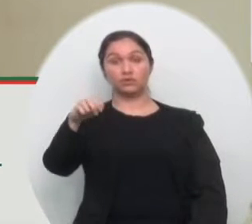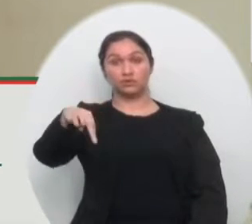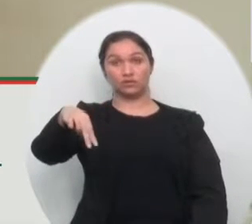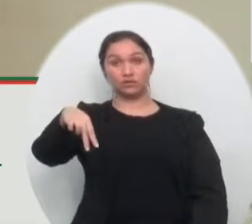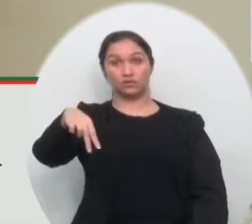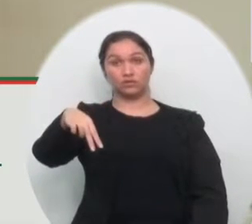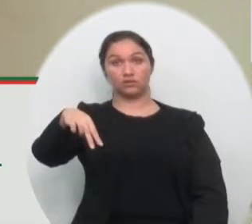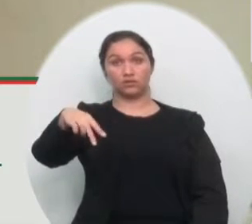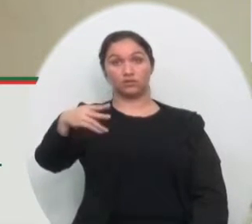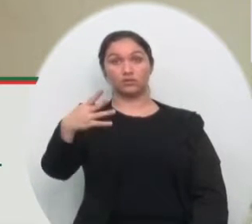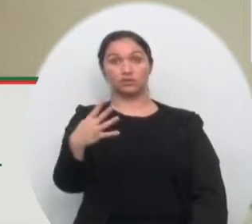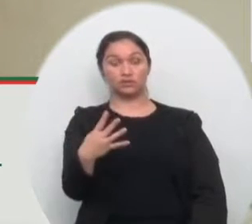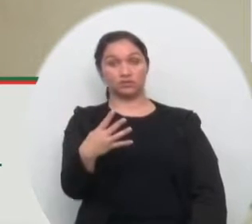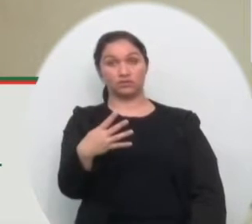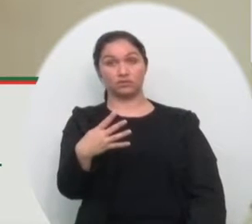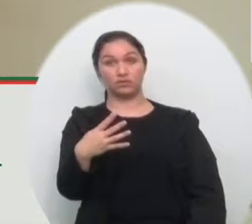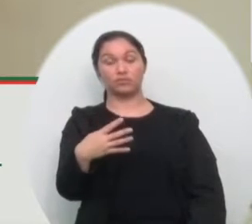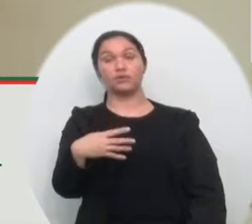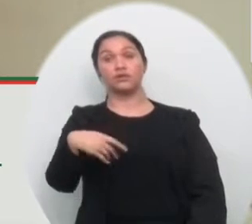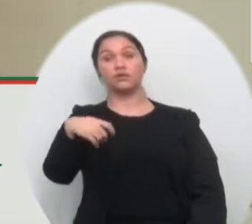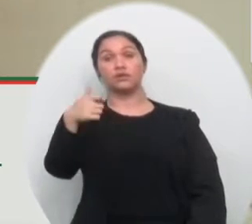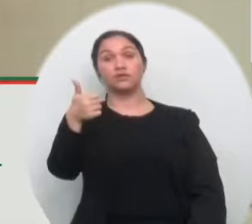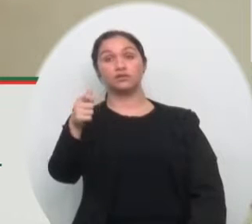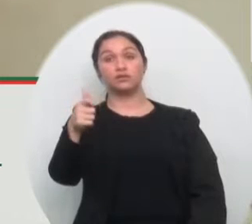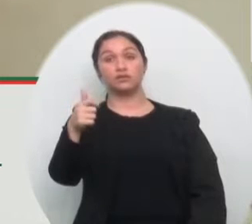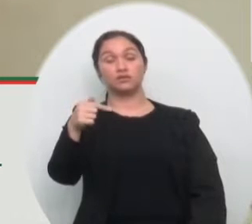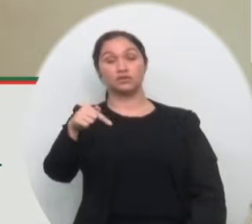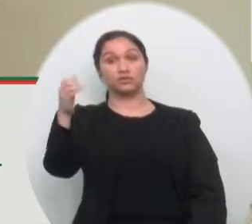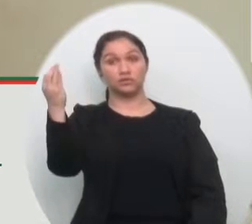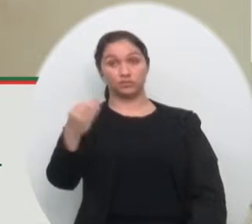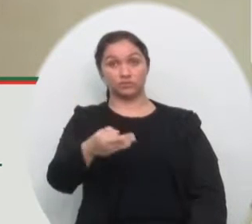algum momento da vida já pensou em suicídio, e